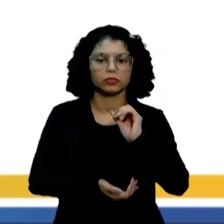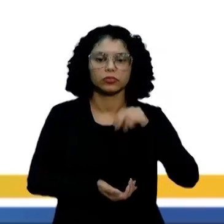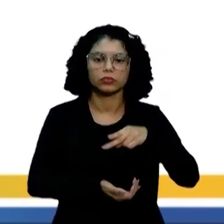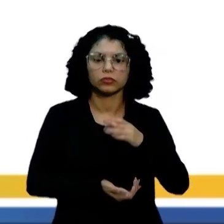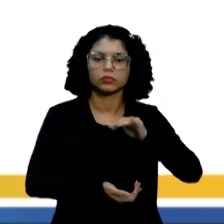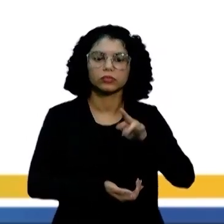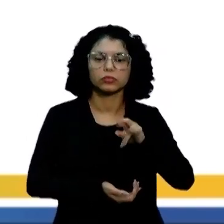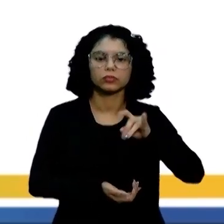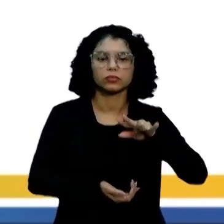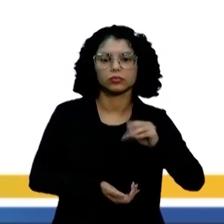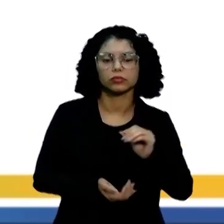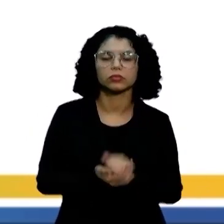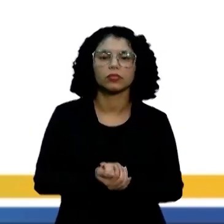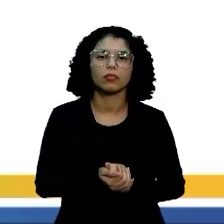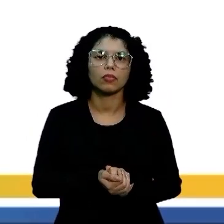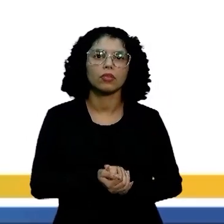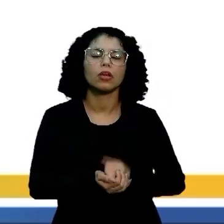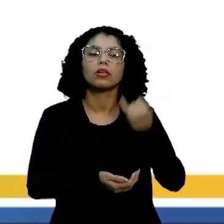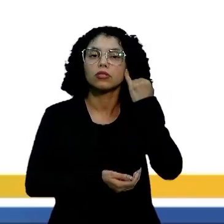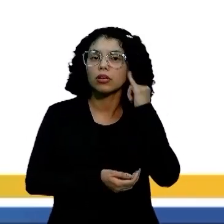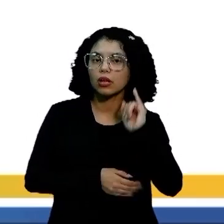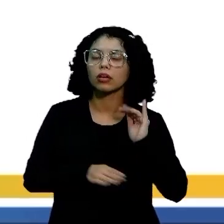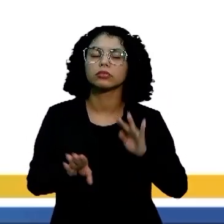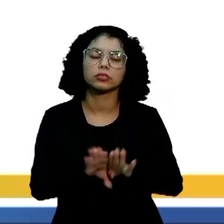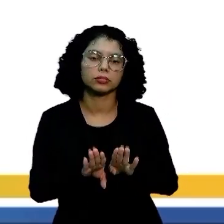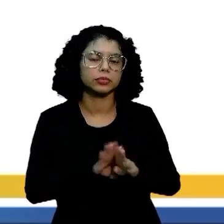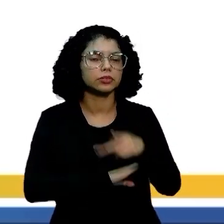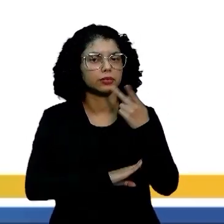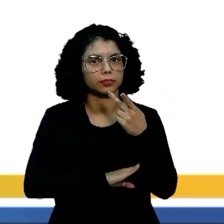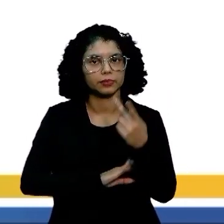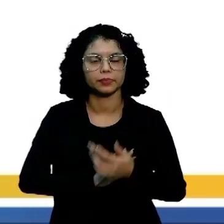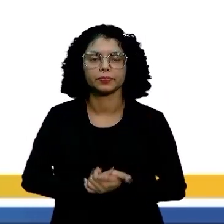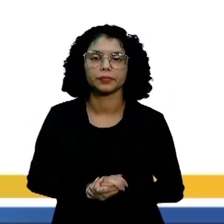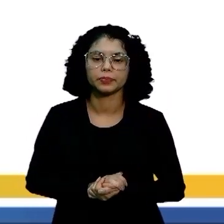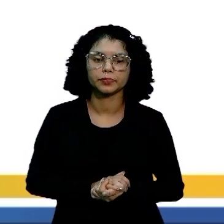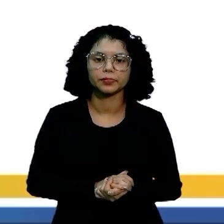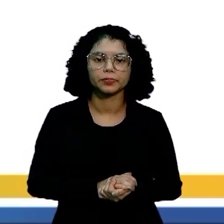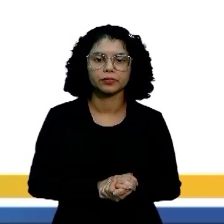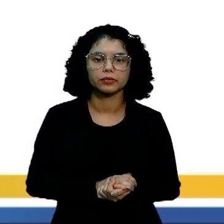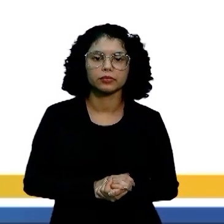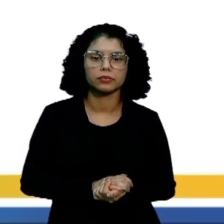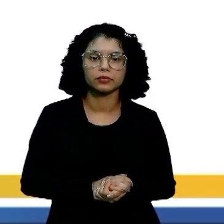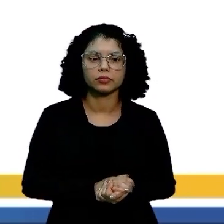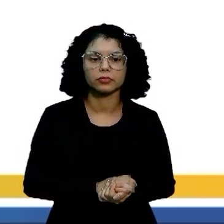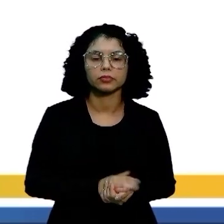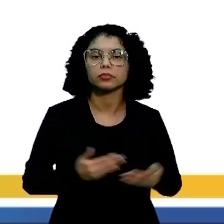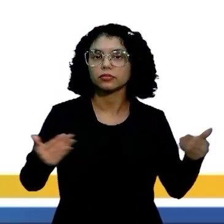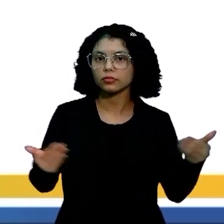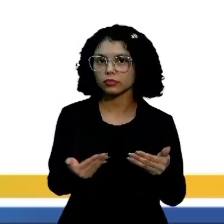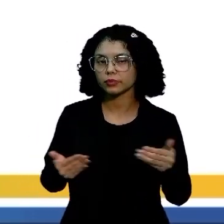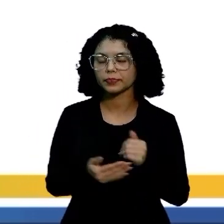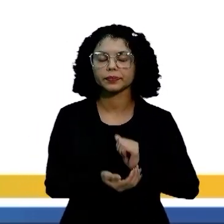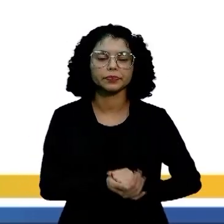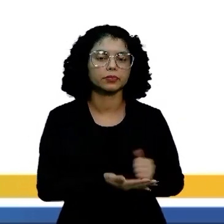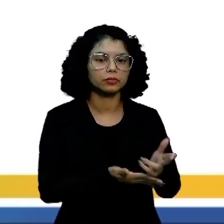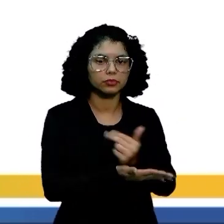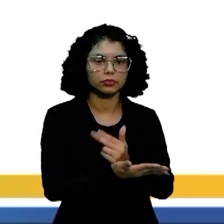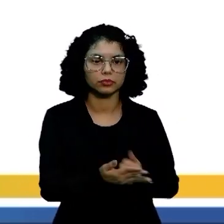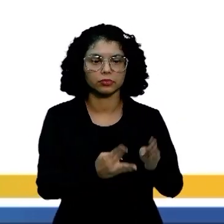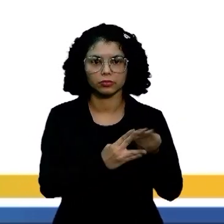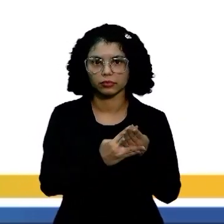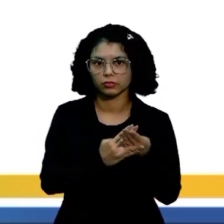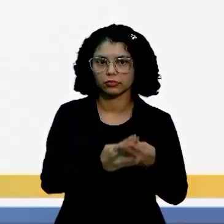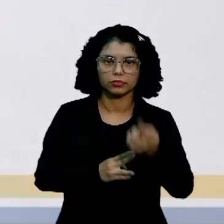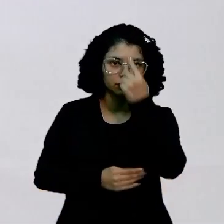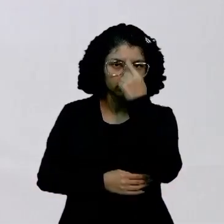conceptismo, que é o jogo de ideias, que nós também falaremos posteriormente, tá bom? Agora a gente vai falar da arte barroca. Olha que